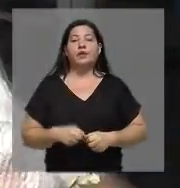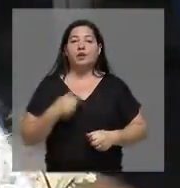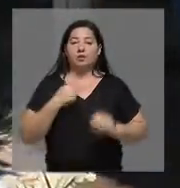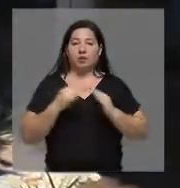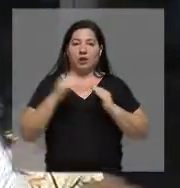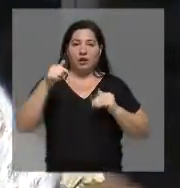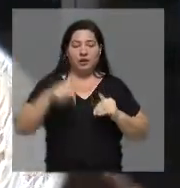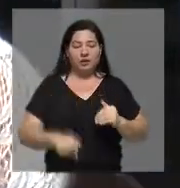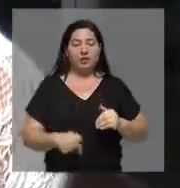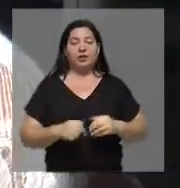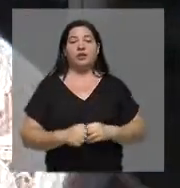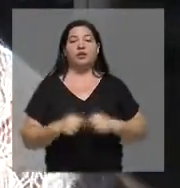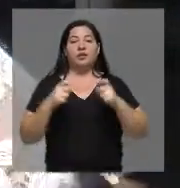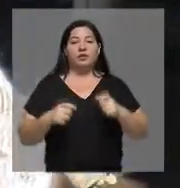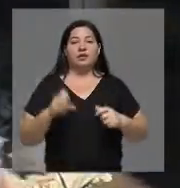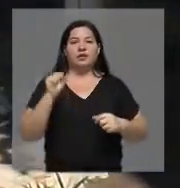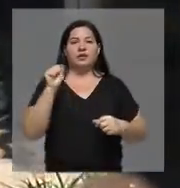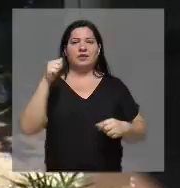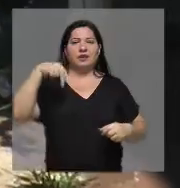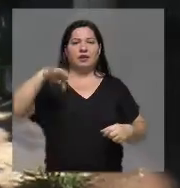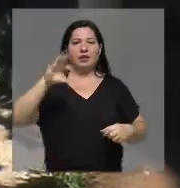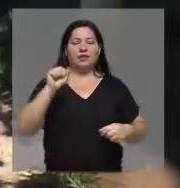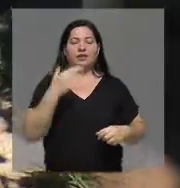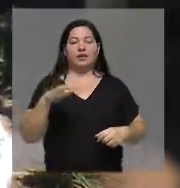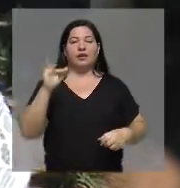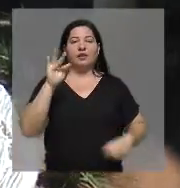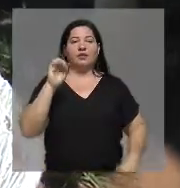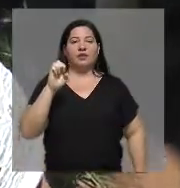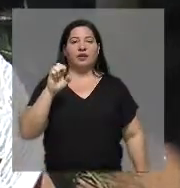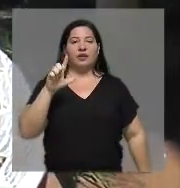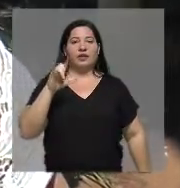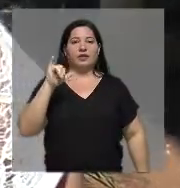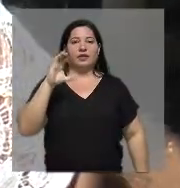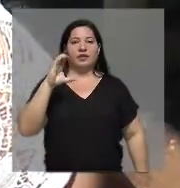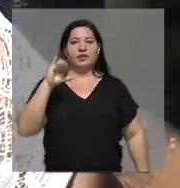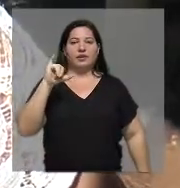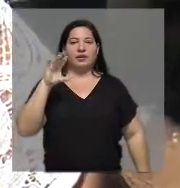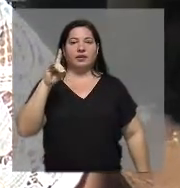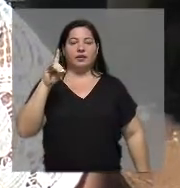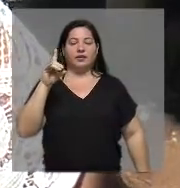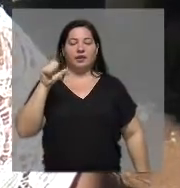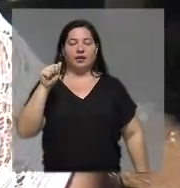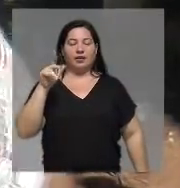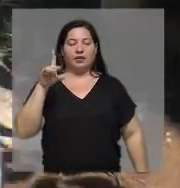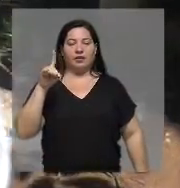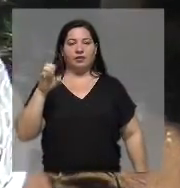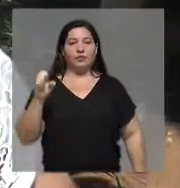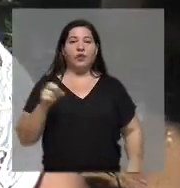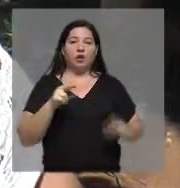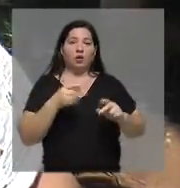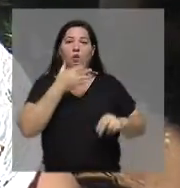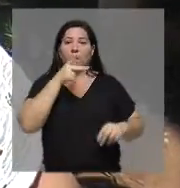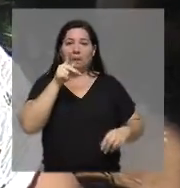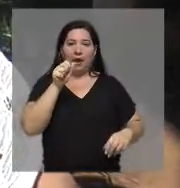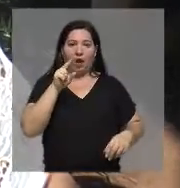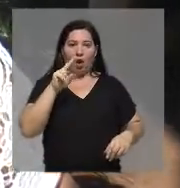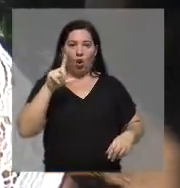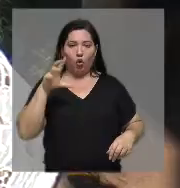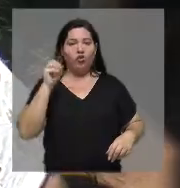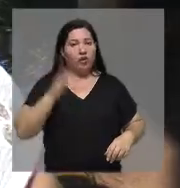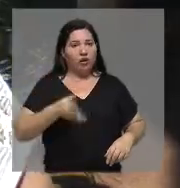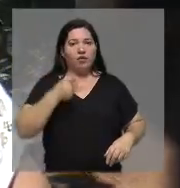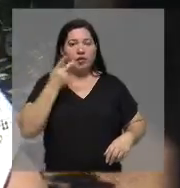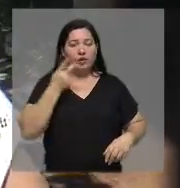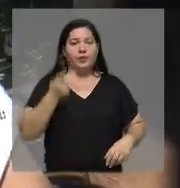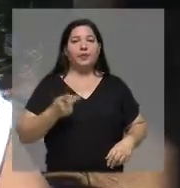Santa Felicidade, né? E como, né, o nosso irmão Paulo já veio falando das dificuldades que a gente se encontra no nosso bairro, nós temos também